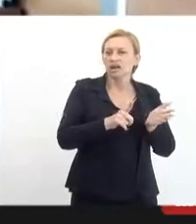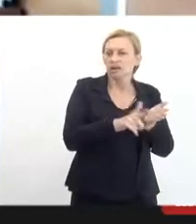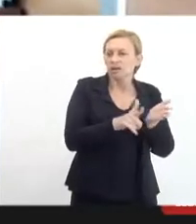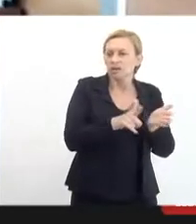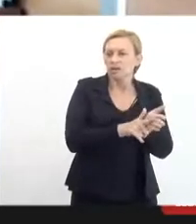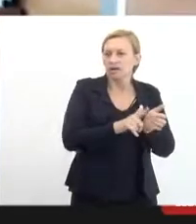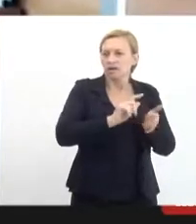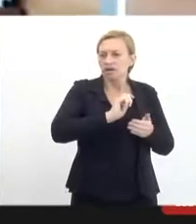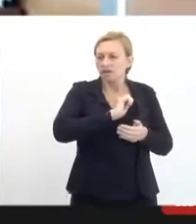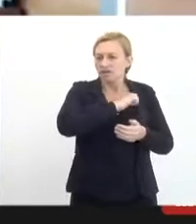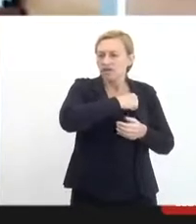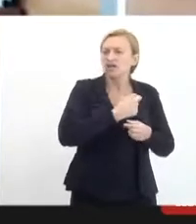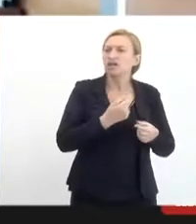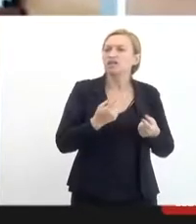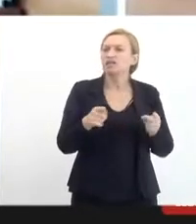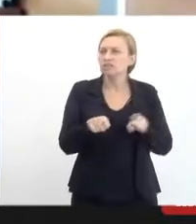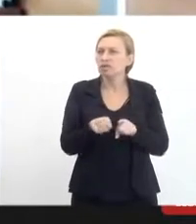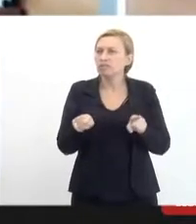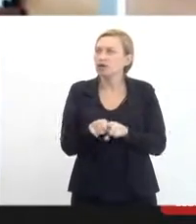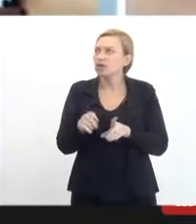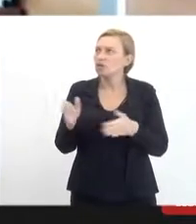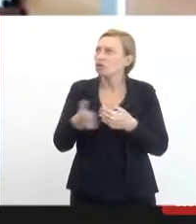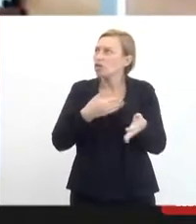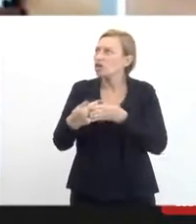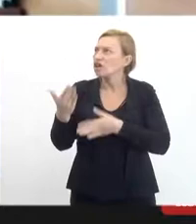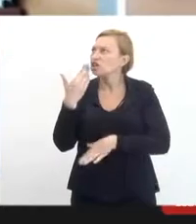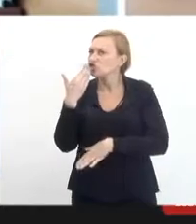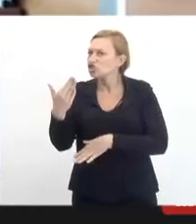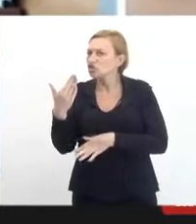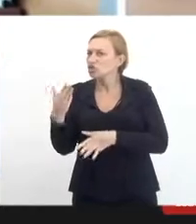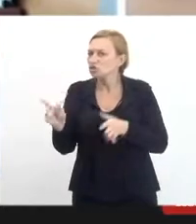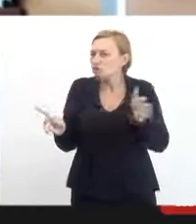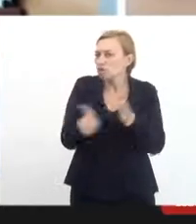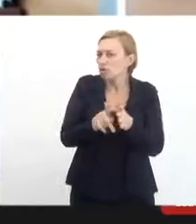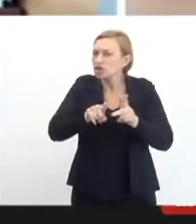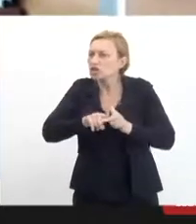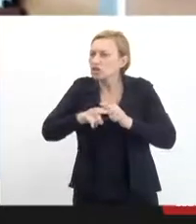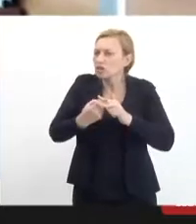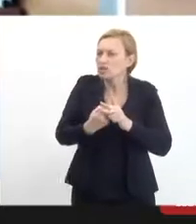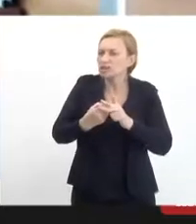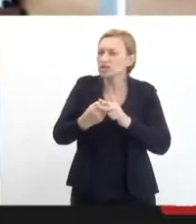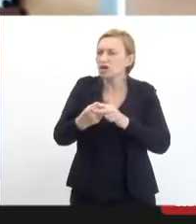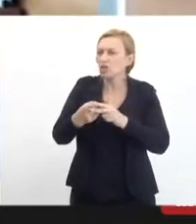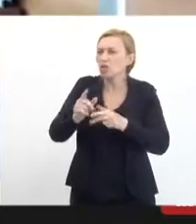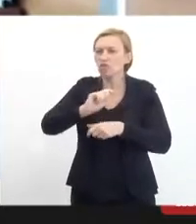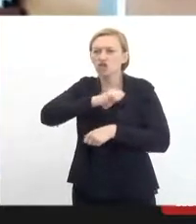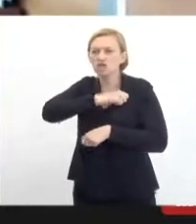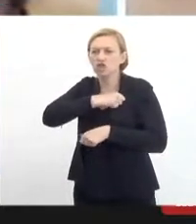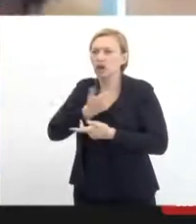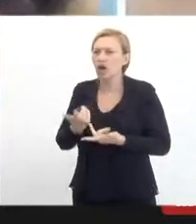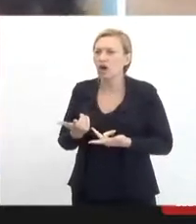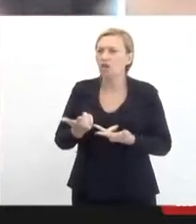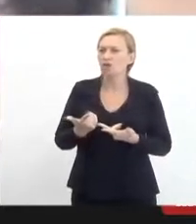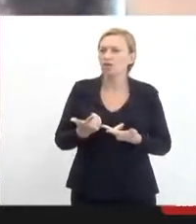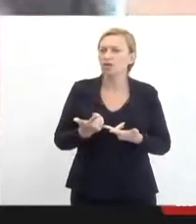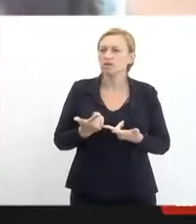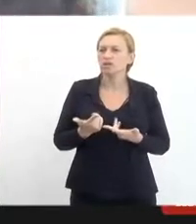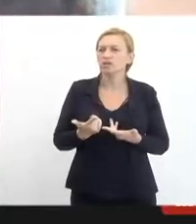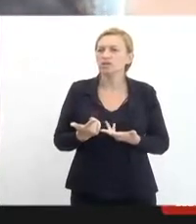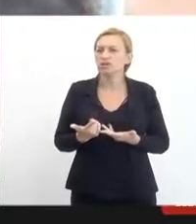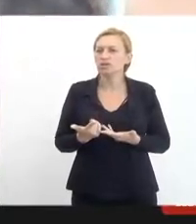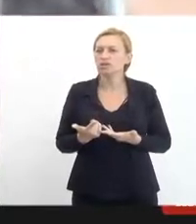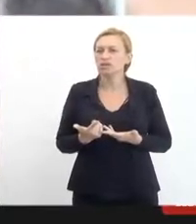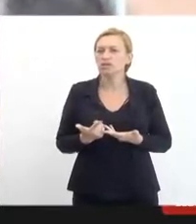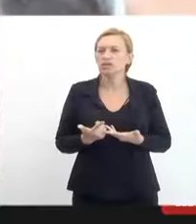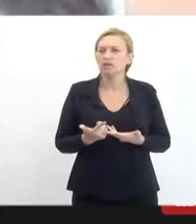atrelado a qualquer tipo de projeto de regularização fiscal, de nenhuma anistia que nós